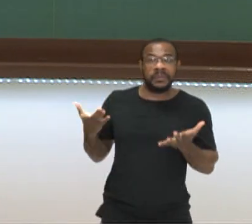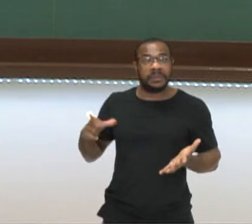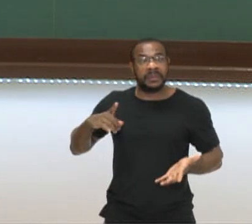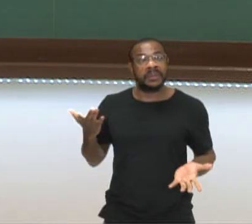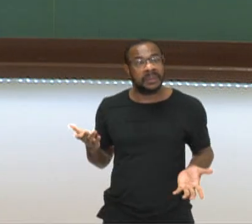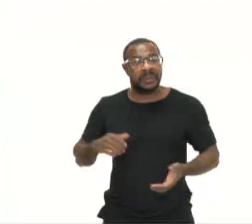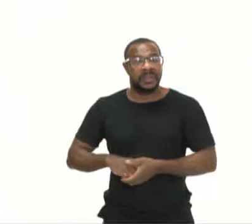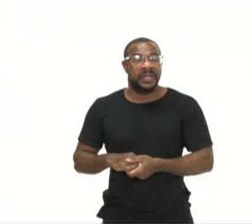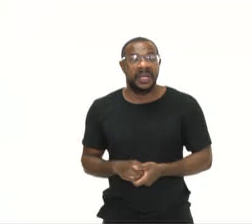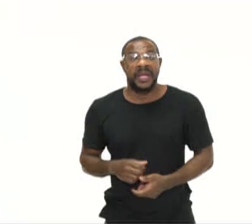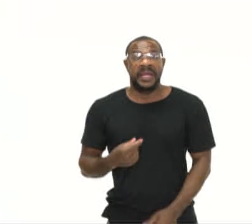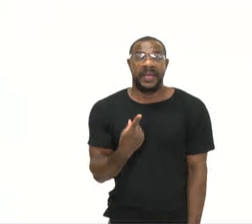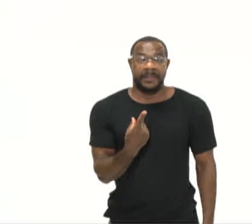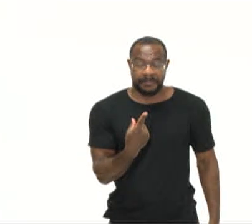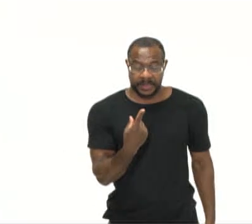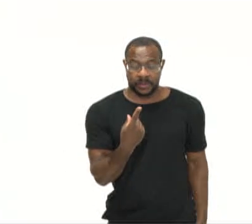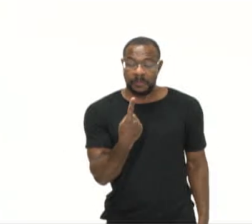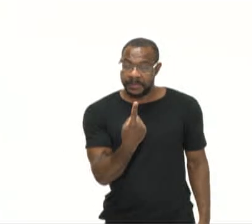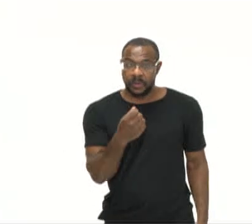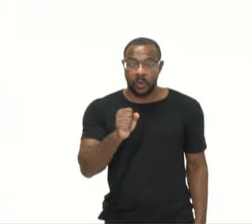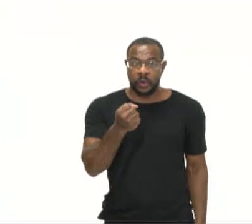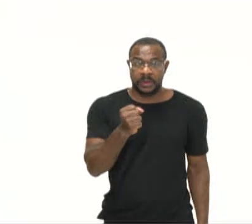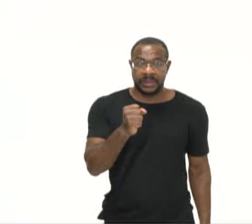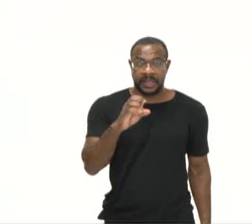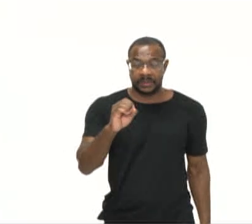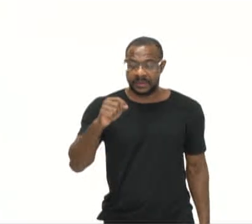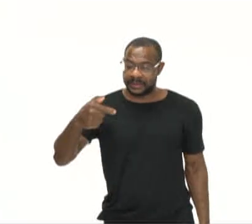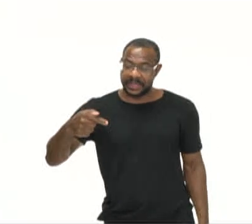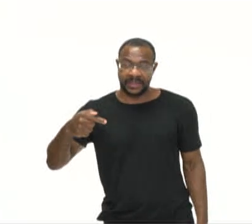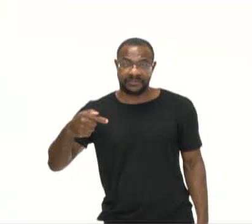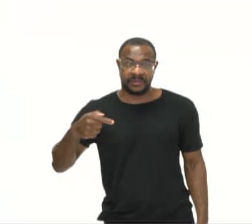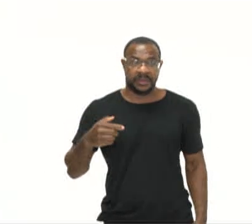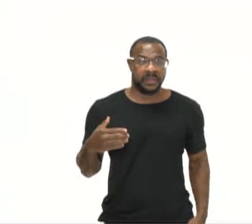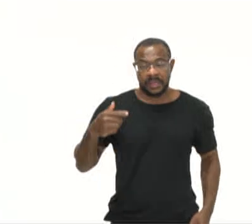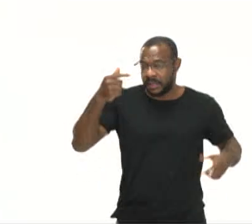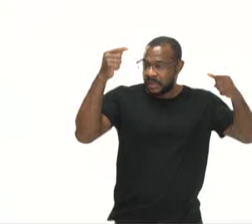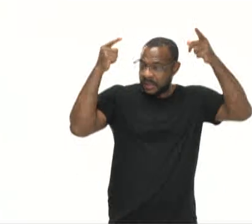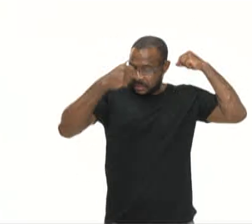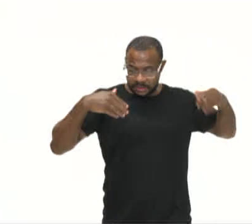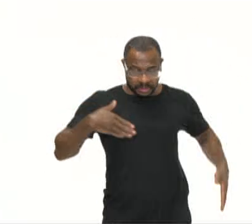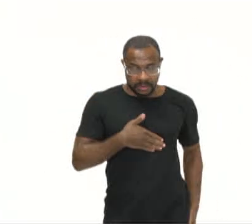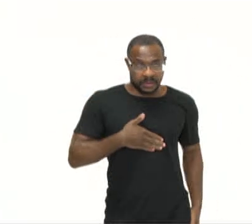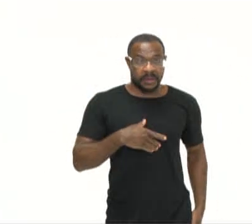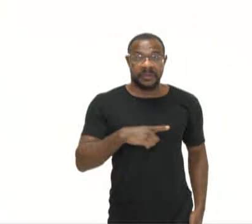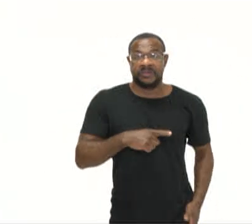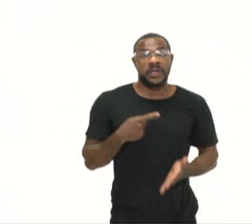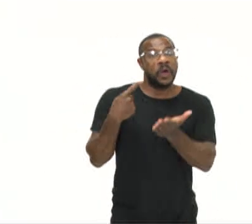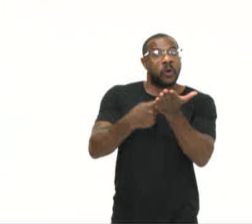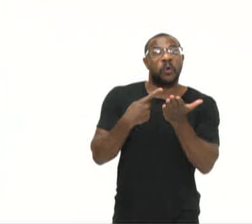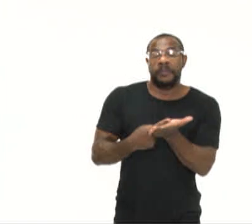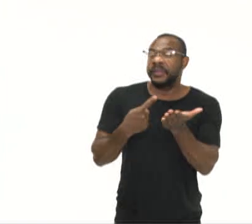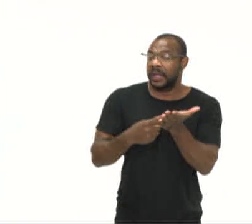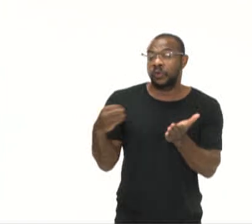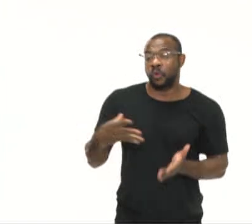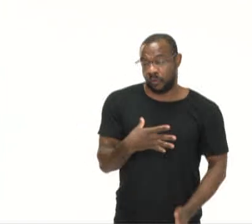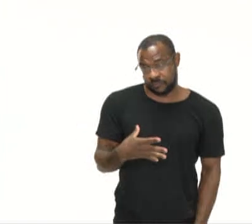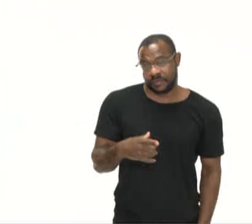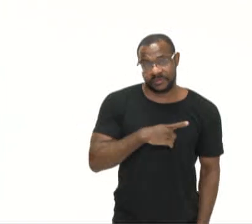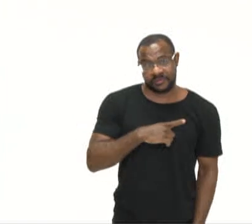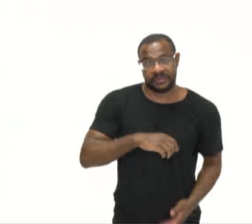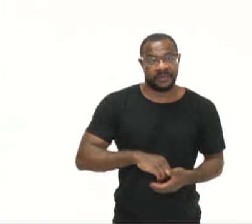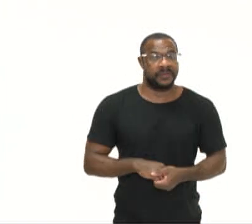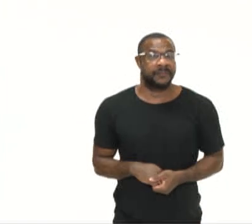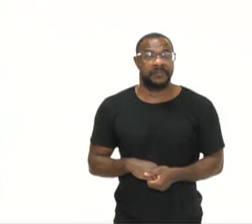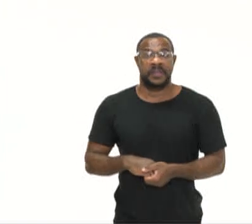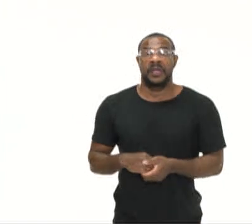E em 1807, já o Napoleão ele já vai fazer o seguinte, ele vai assinar um novo tratado com a